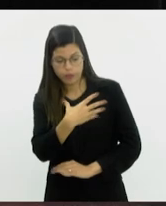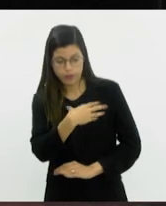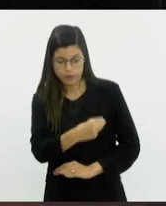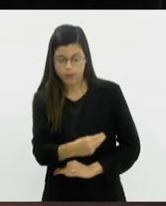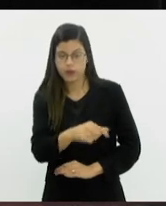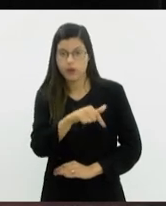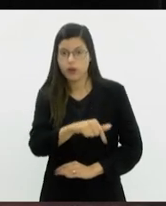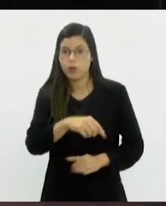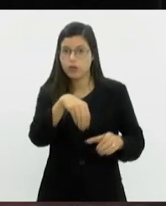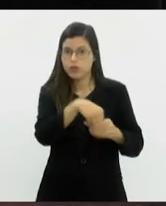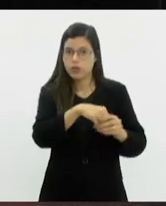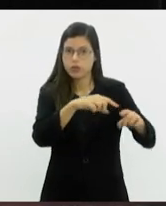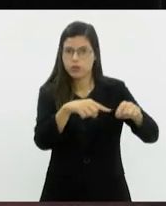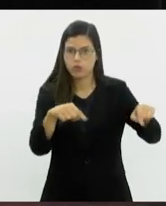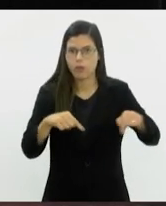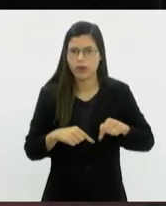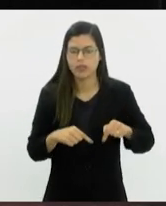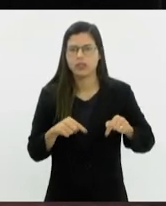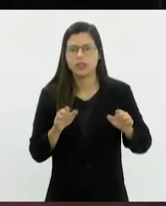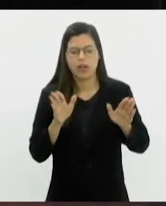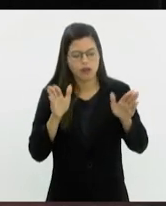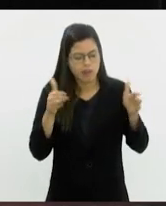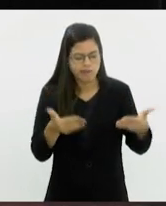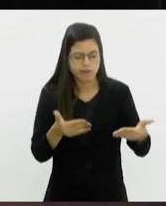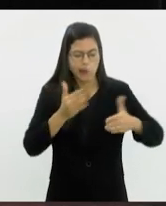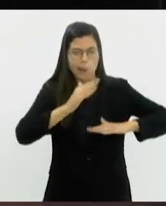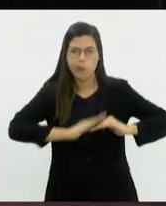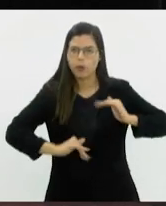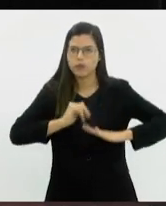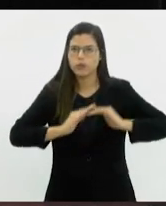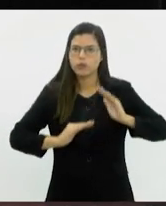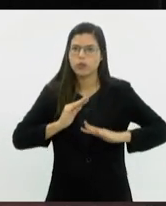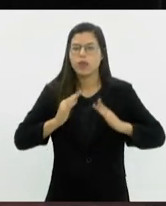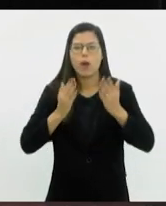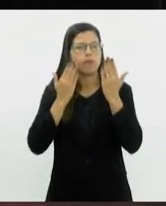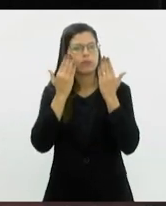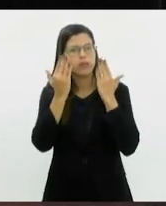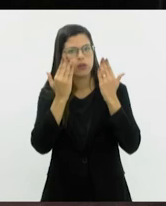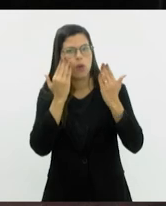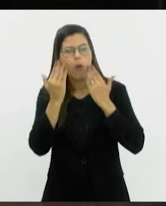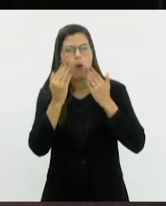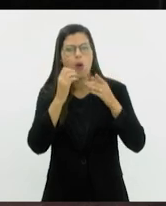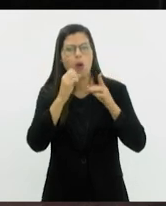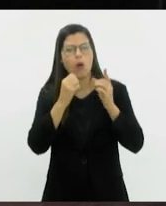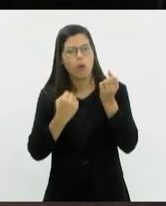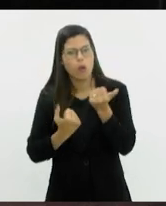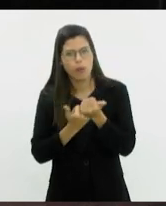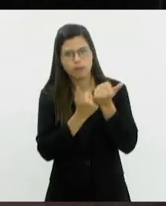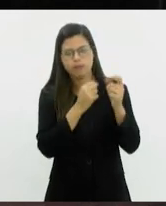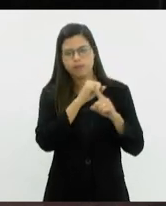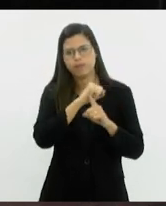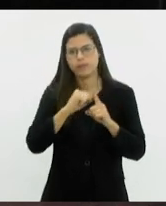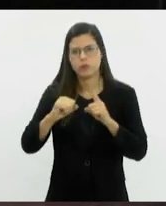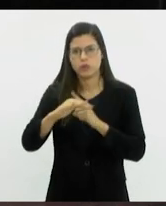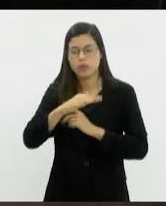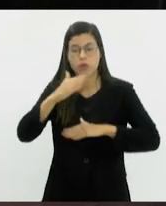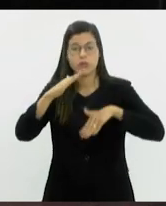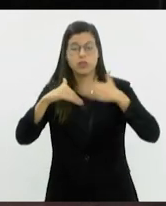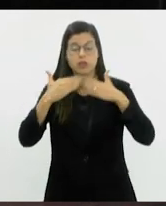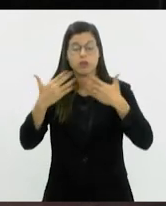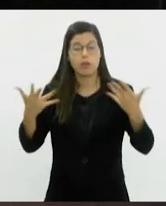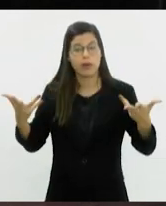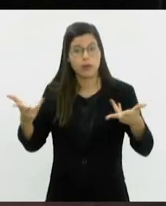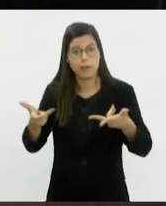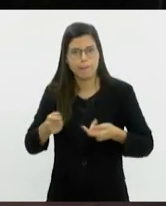numa sala específica, com profissionais específicos, psicólogos, assistentes sociais, desenvolvendo